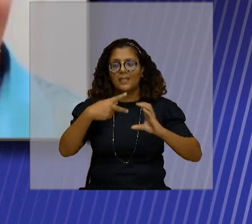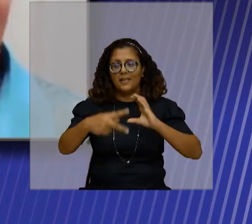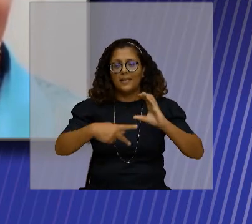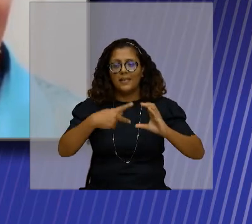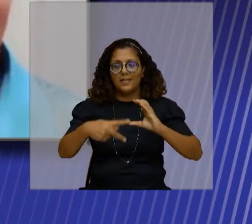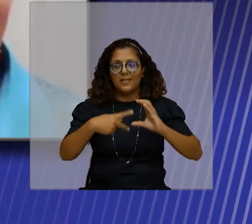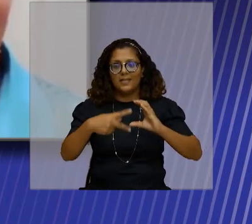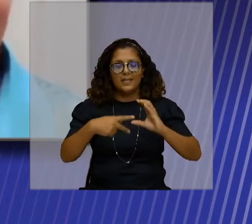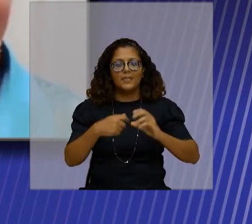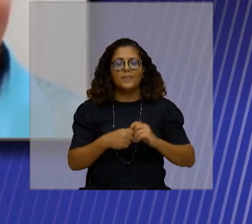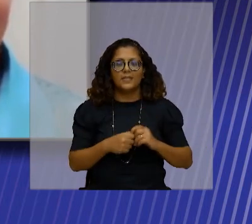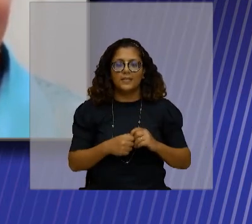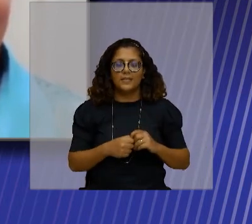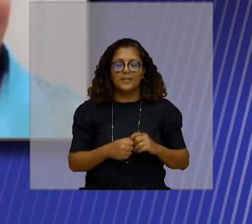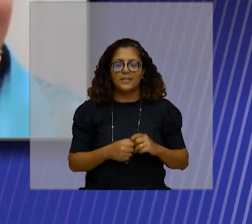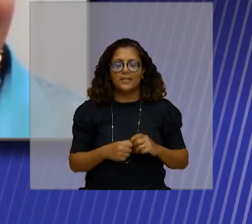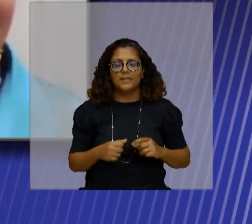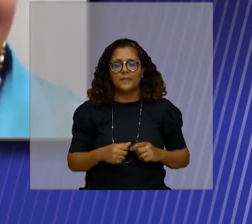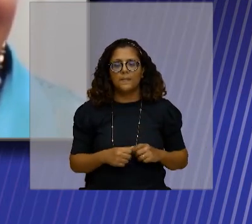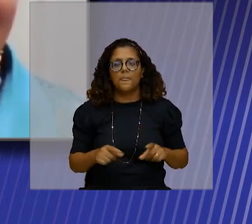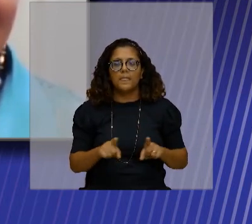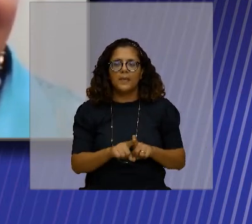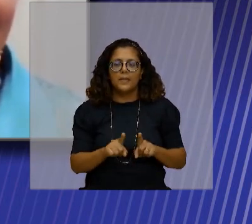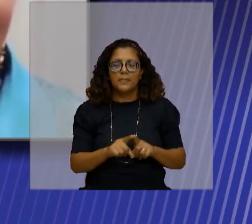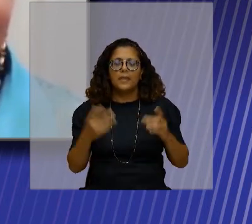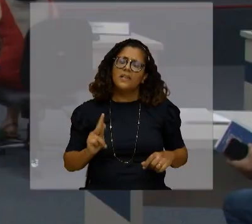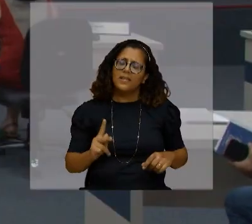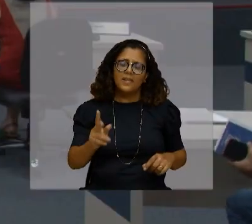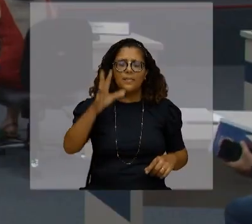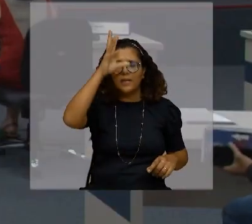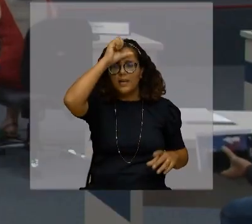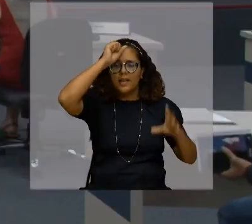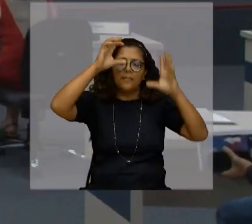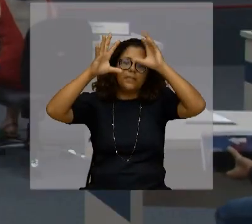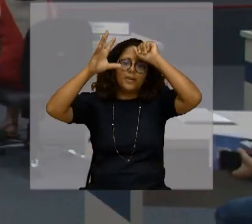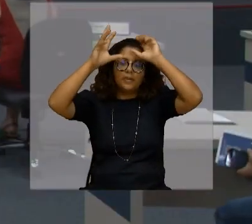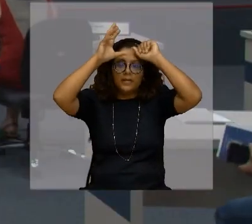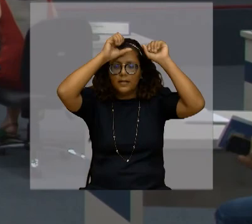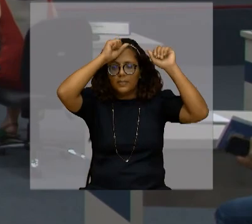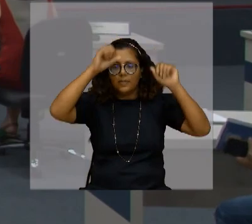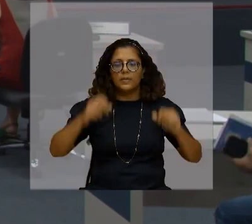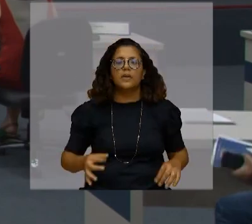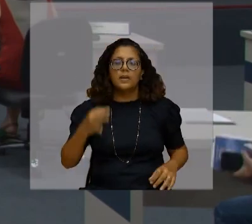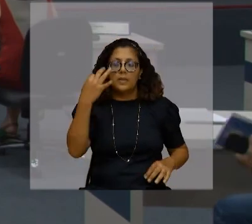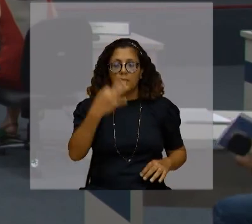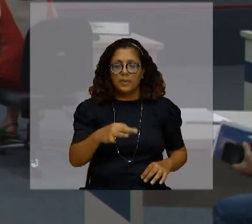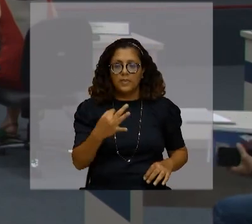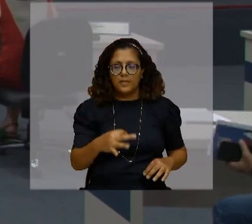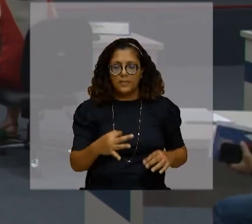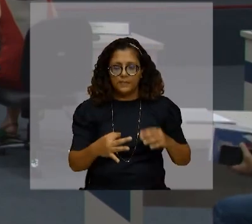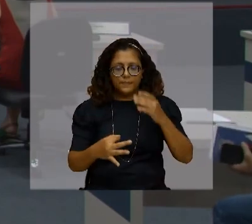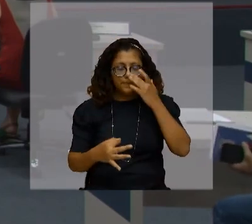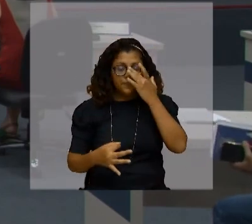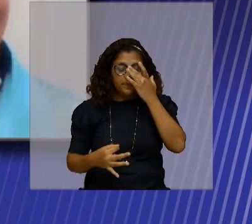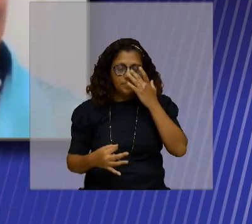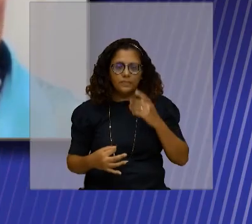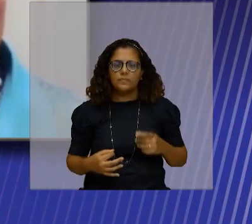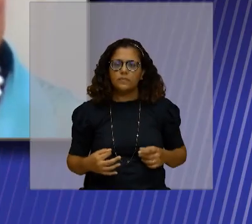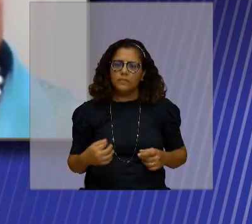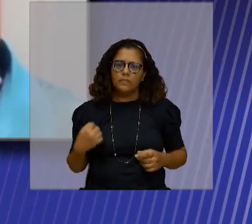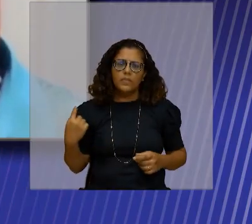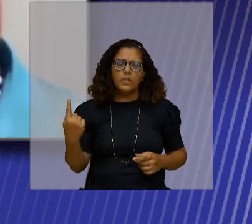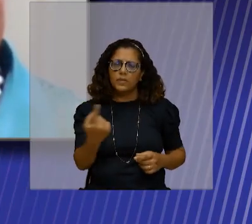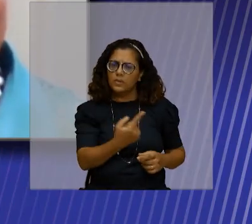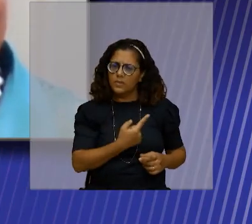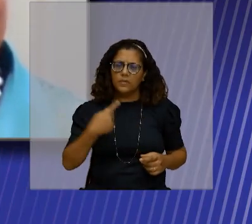do encontro o presidente da Câmara Vereador Robertinho da padaria agradeceu a convidada e colocou o legislativo de São José